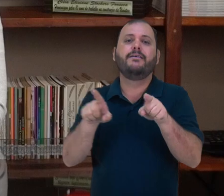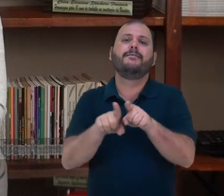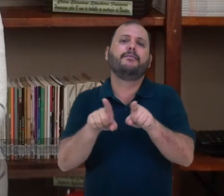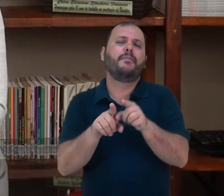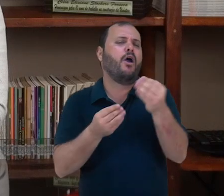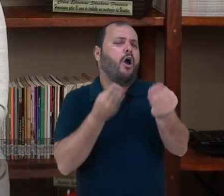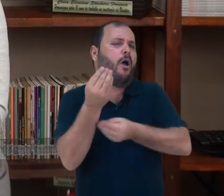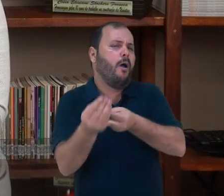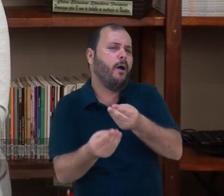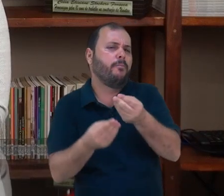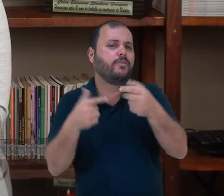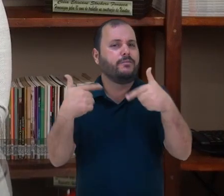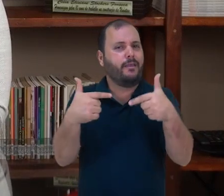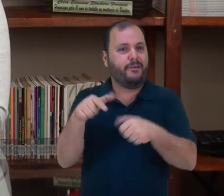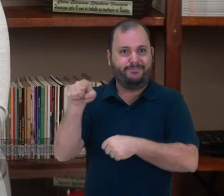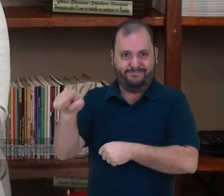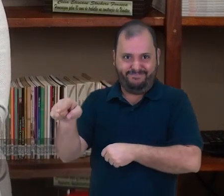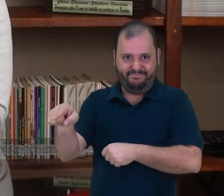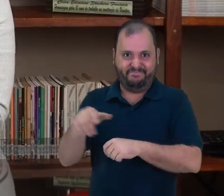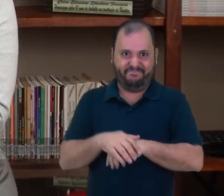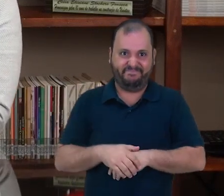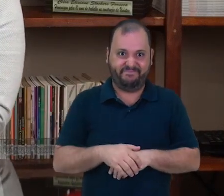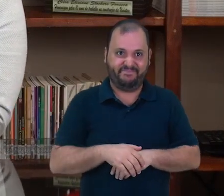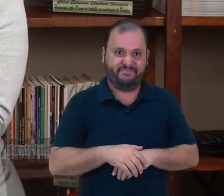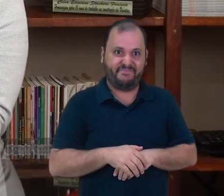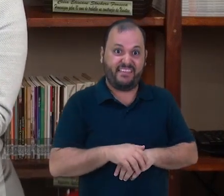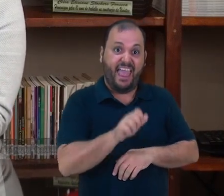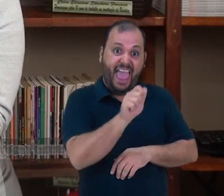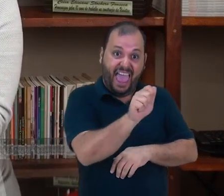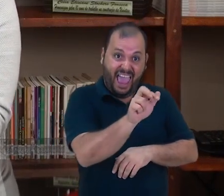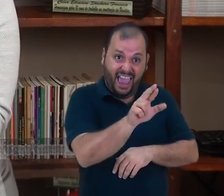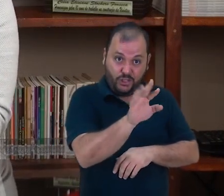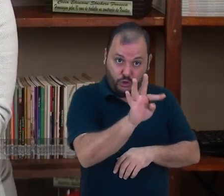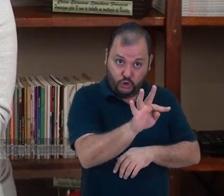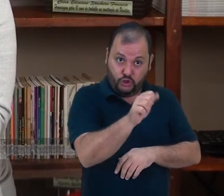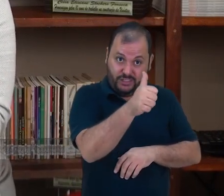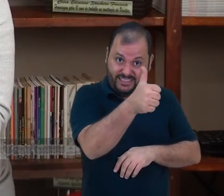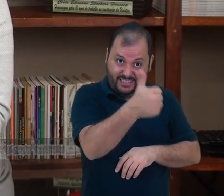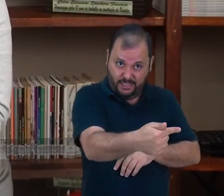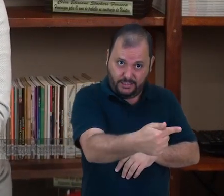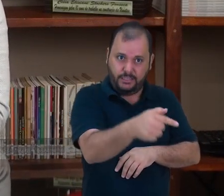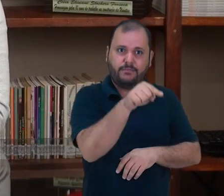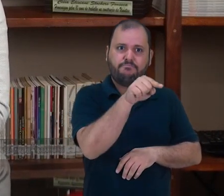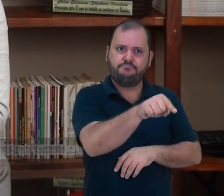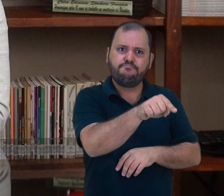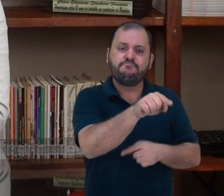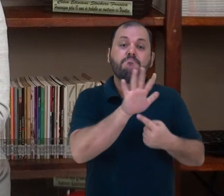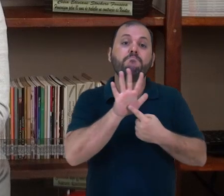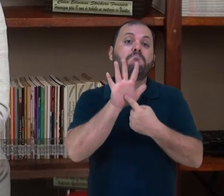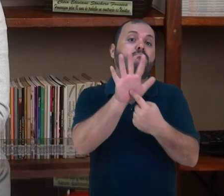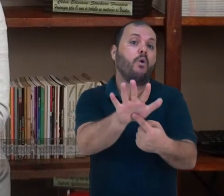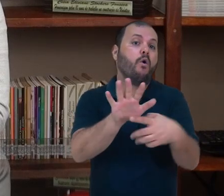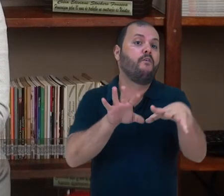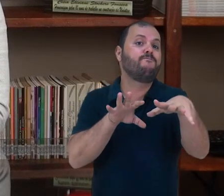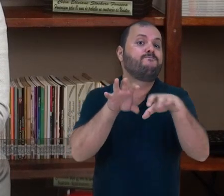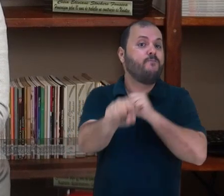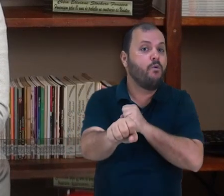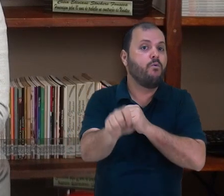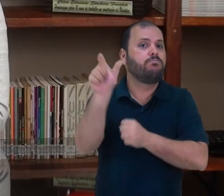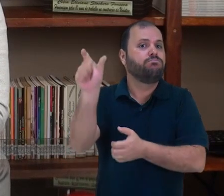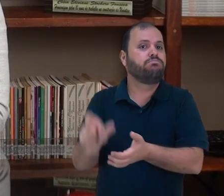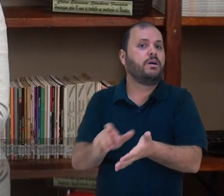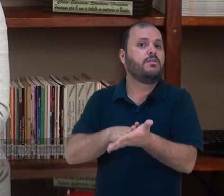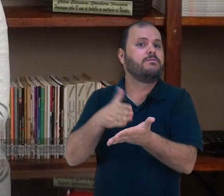sua atuação. O artigo 17 do decreto estabelece que a formação do tradutor-intérprete de Libras,